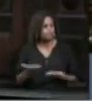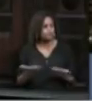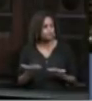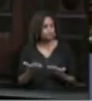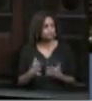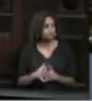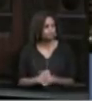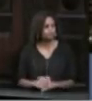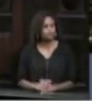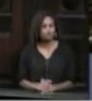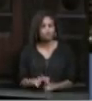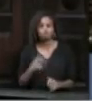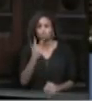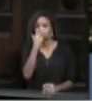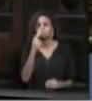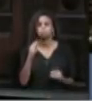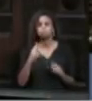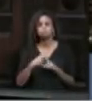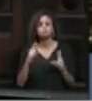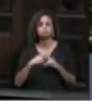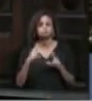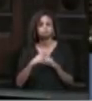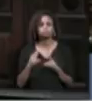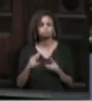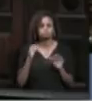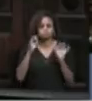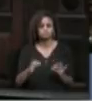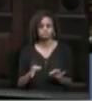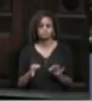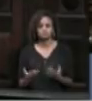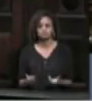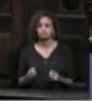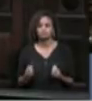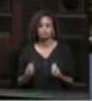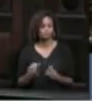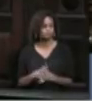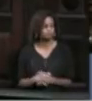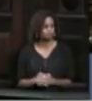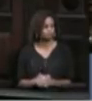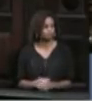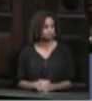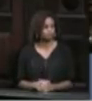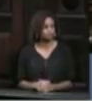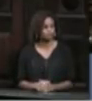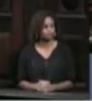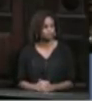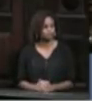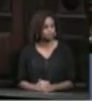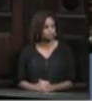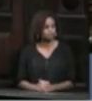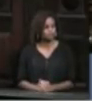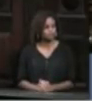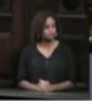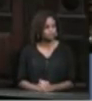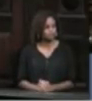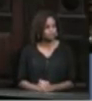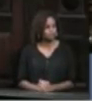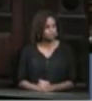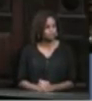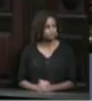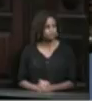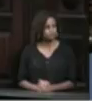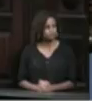cá fingindo que nada aconteceu e vota favorável? Pezão provavelmente sairá algemado desse governo, como